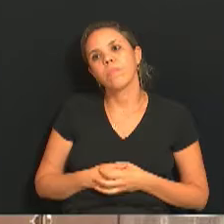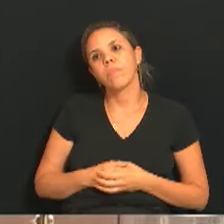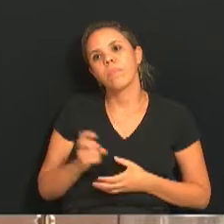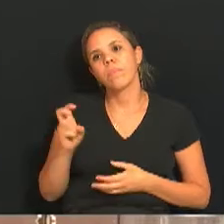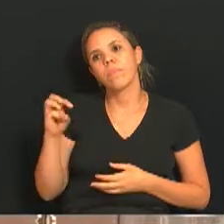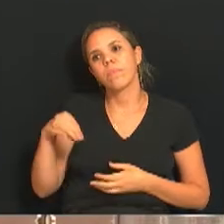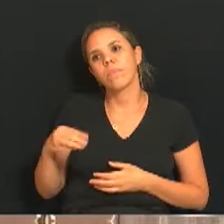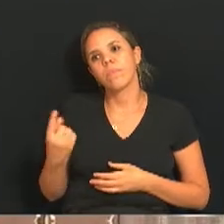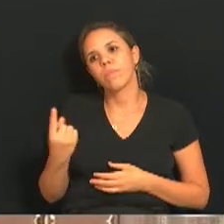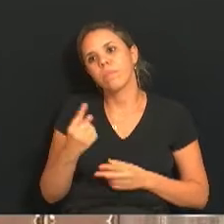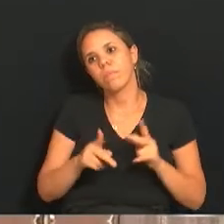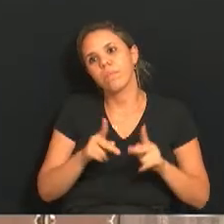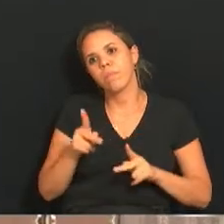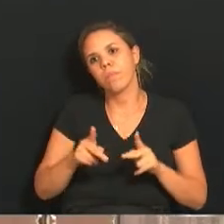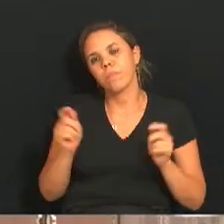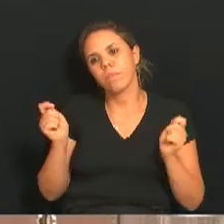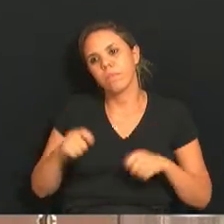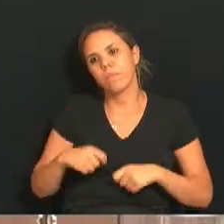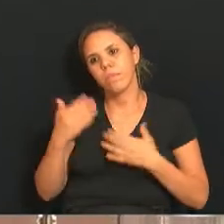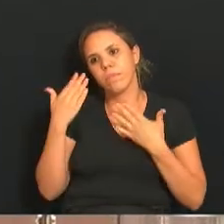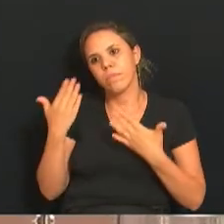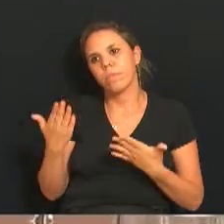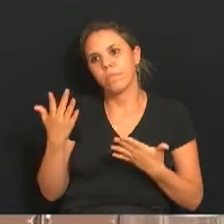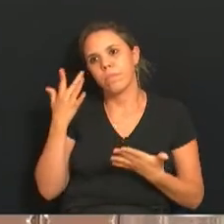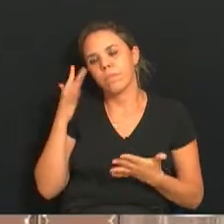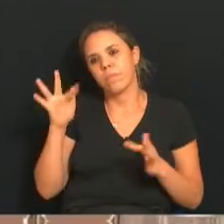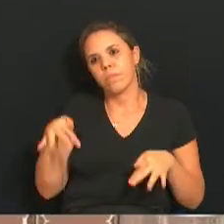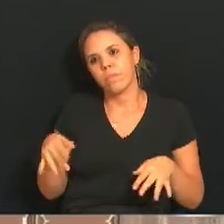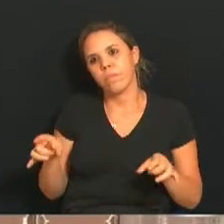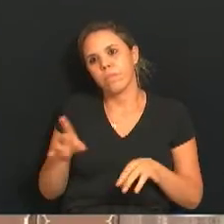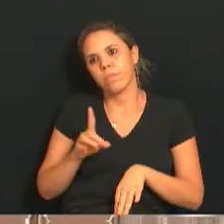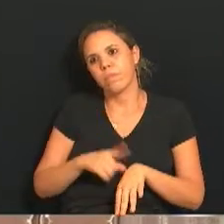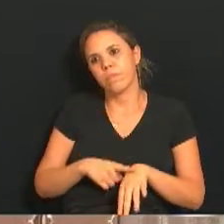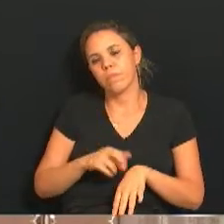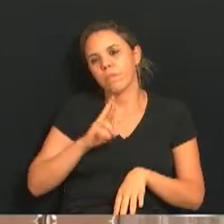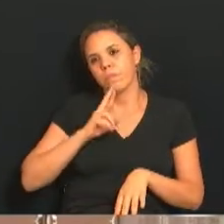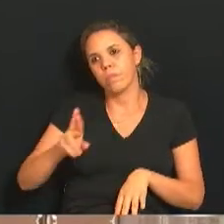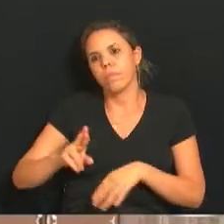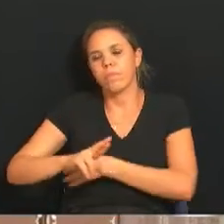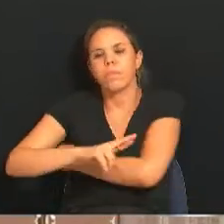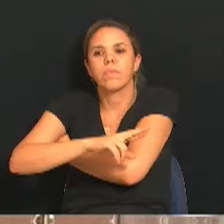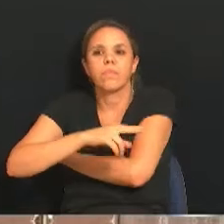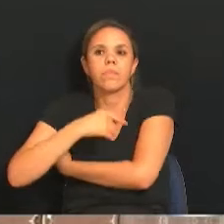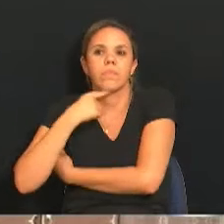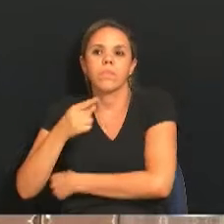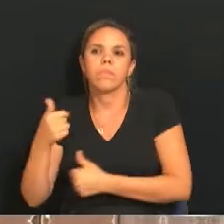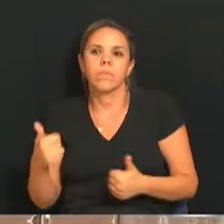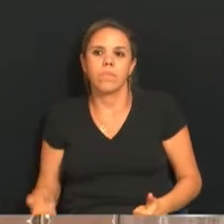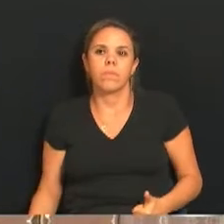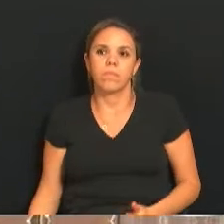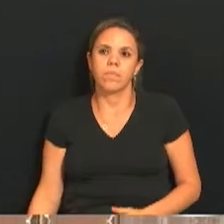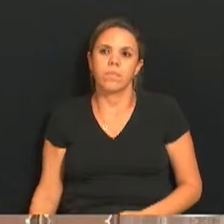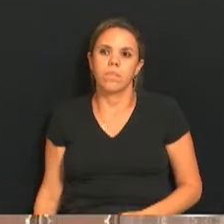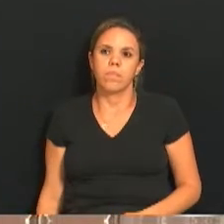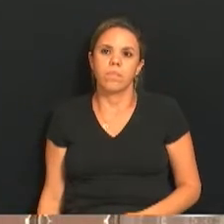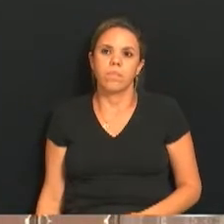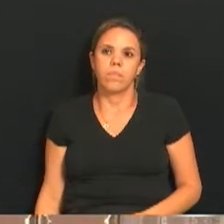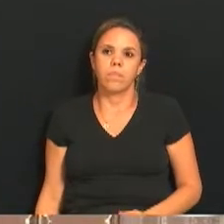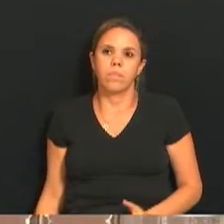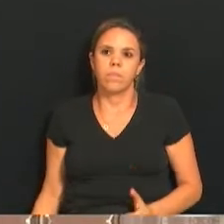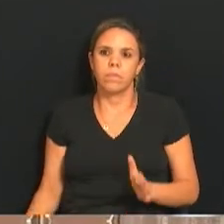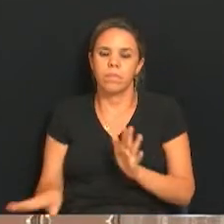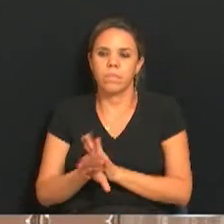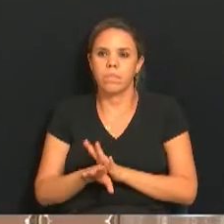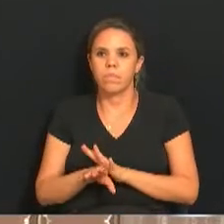cada convidado, a gente agradece e acho que no final sobra algum tempo para responder alguma pergunta também do público, que pode chegar para a gente aqui